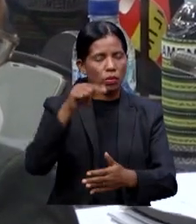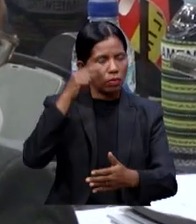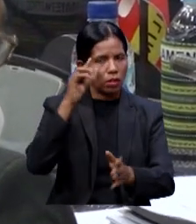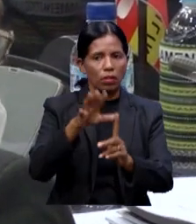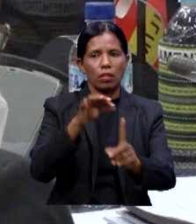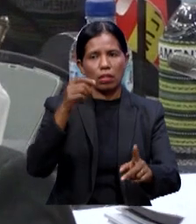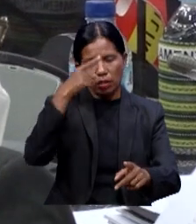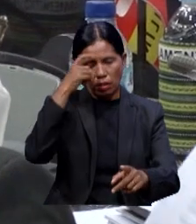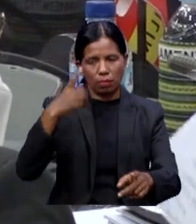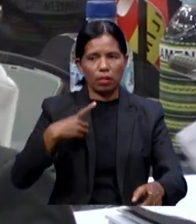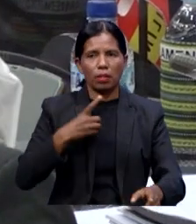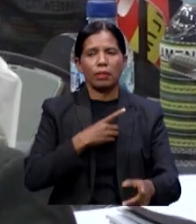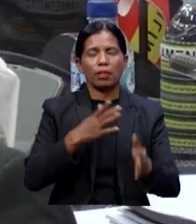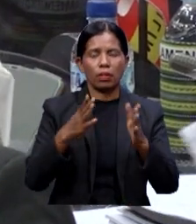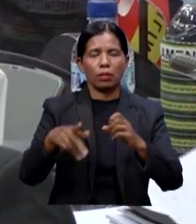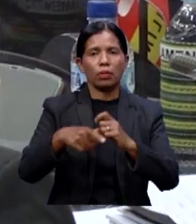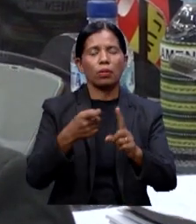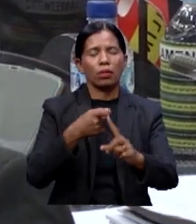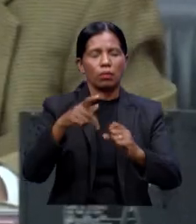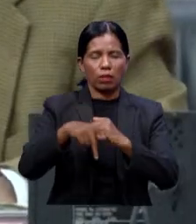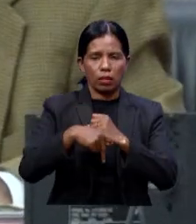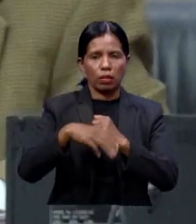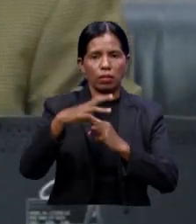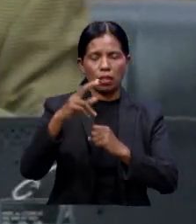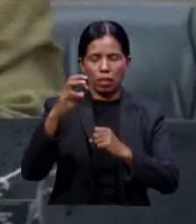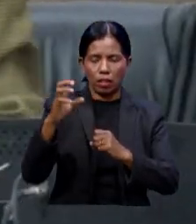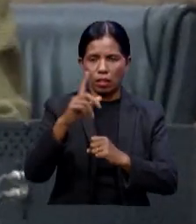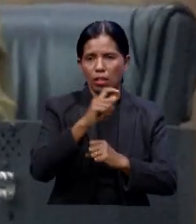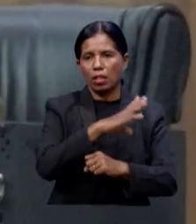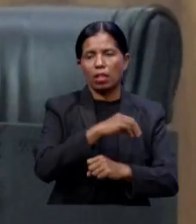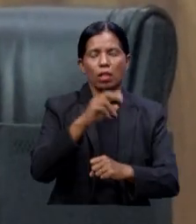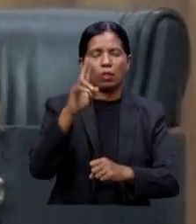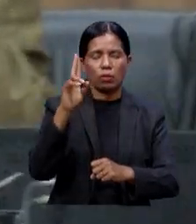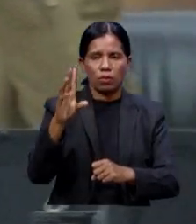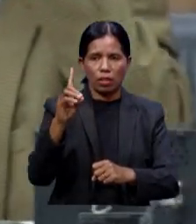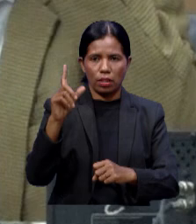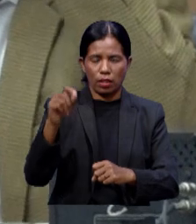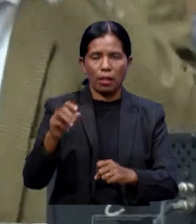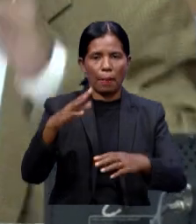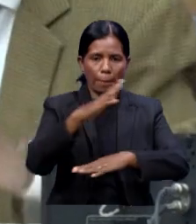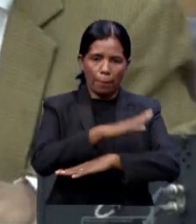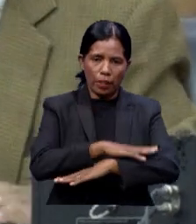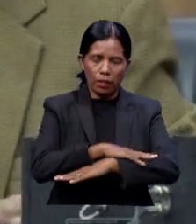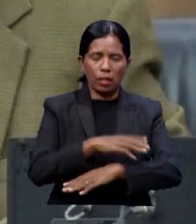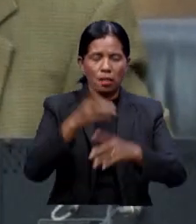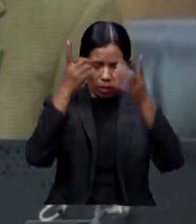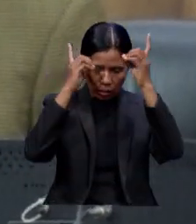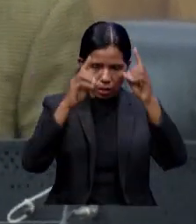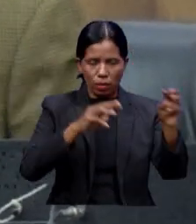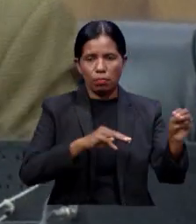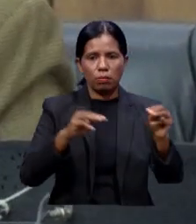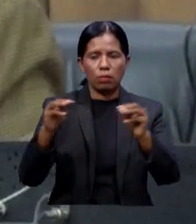tambo deputado Shira, Rússia Bancada CNRT, PD no UDT, La Marca Presença, no ne mesa decide a dia eleição refere ba